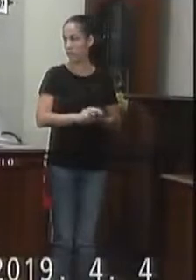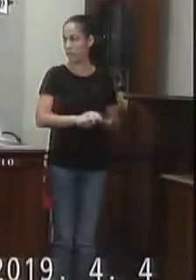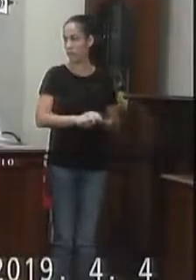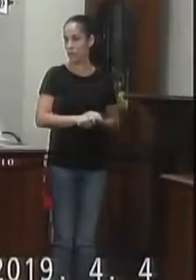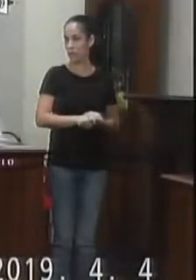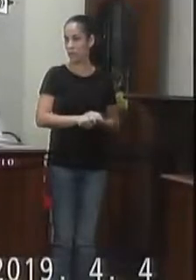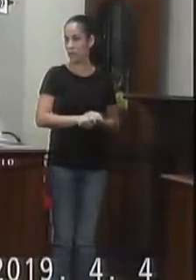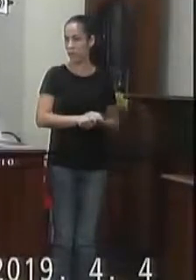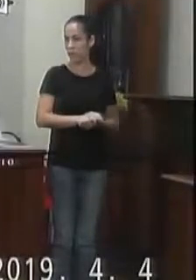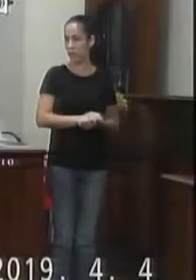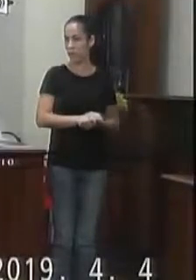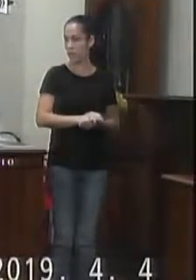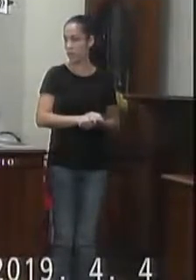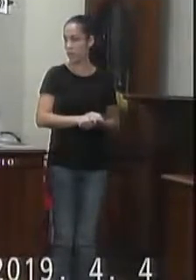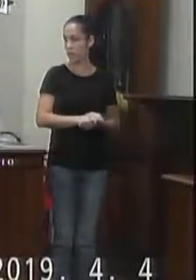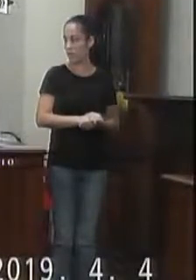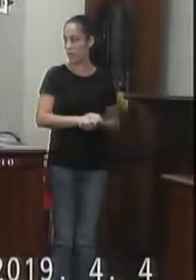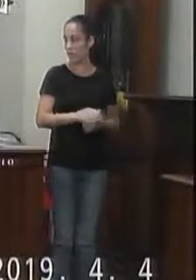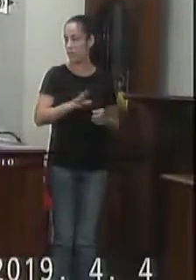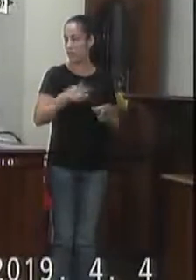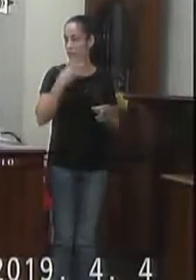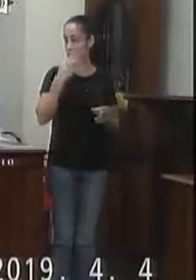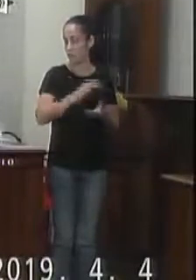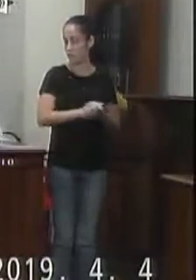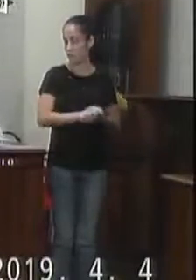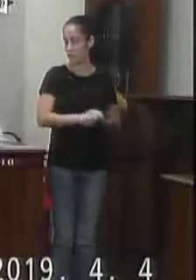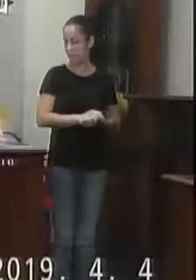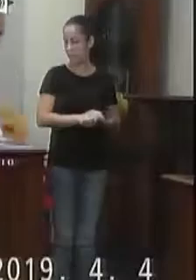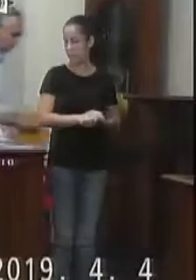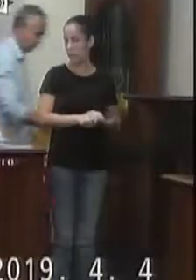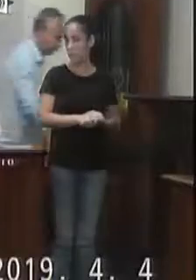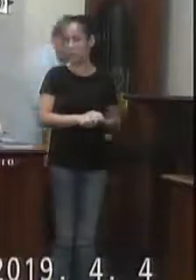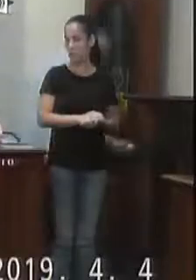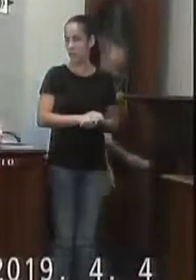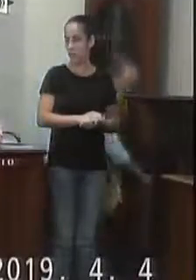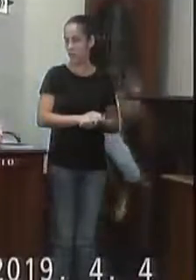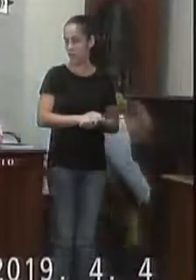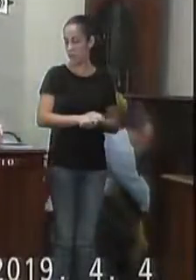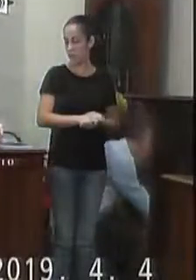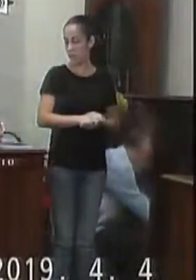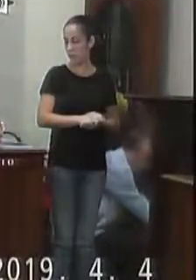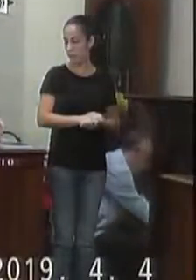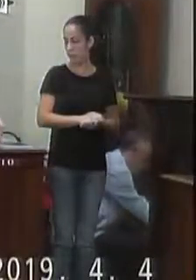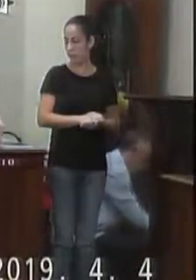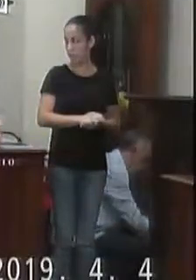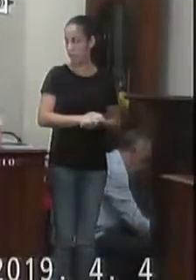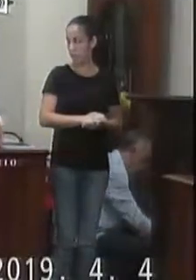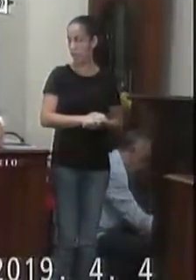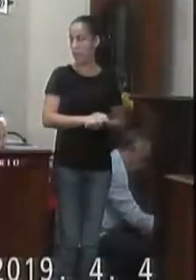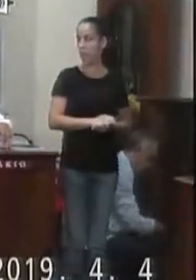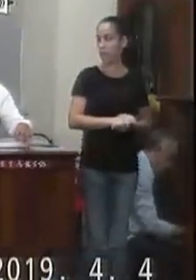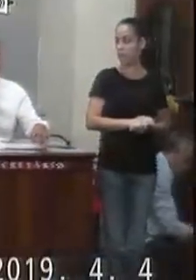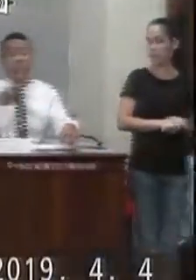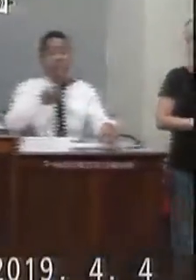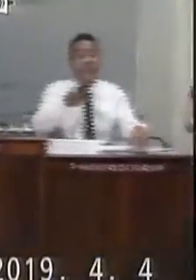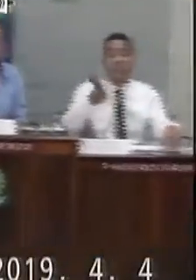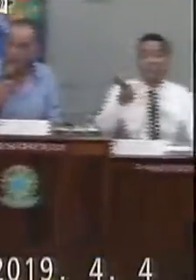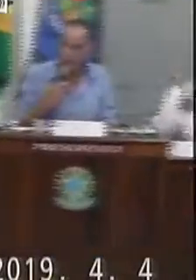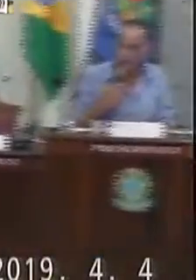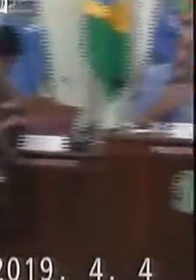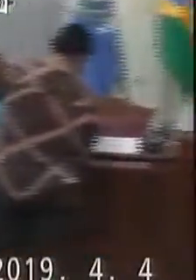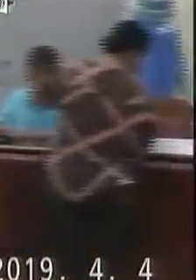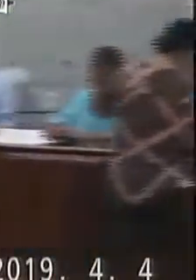Saulo? Já acabou? A minha parte é só essa. Então agora vamos para... Pela ordem. Pois